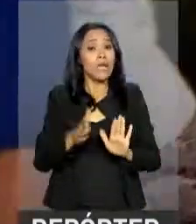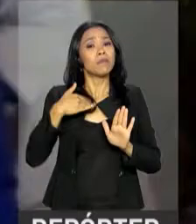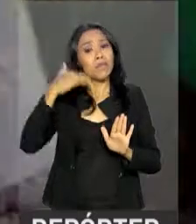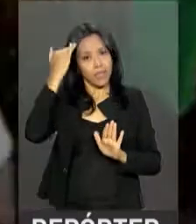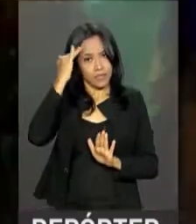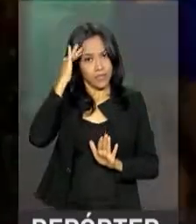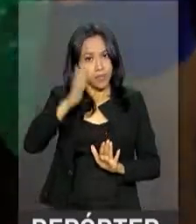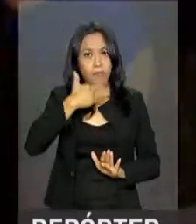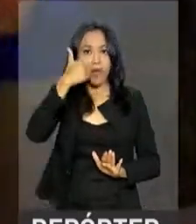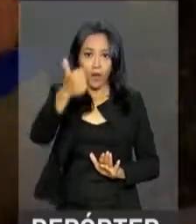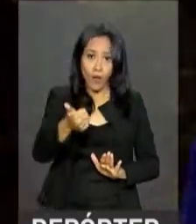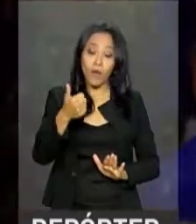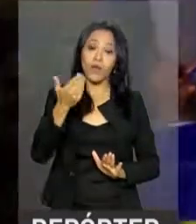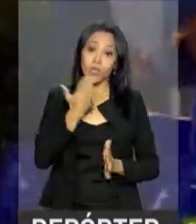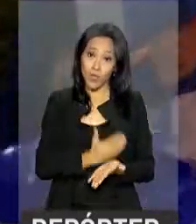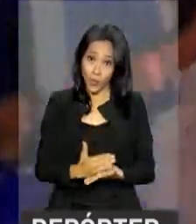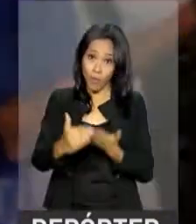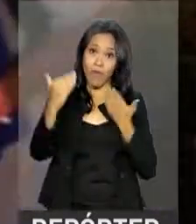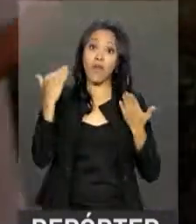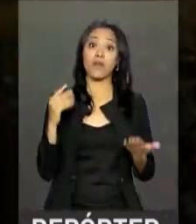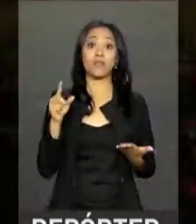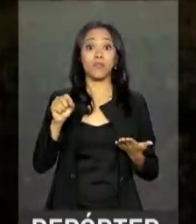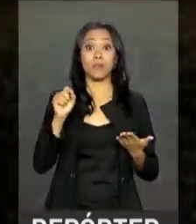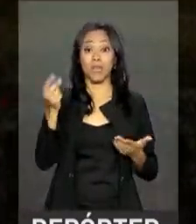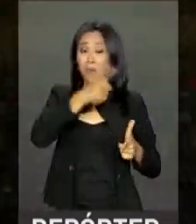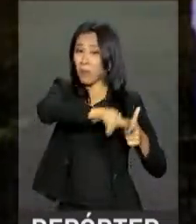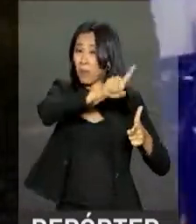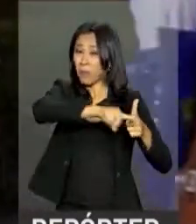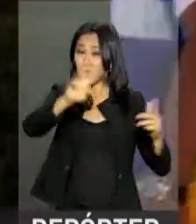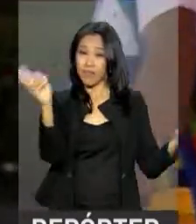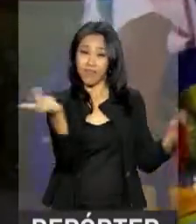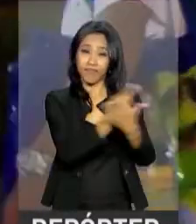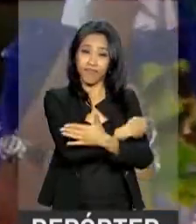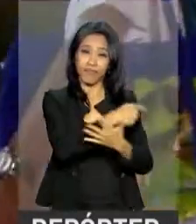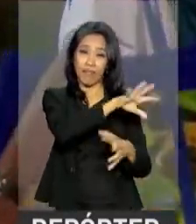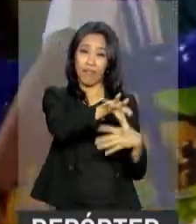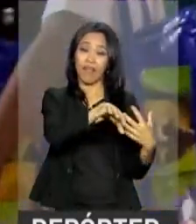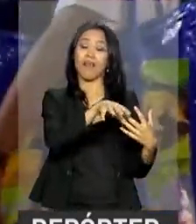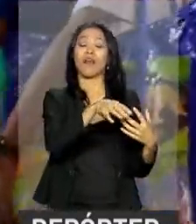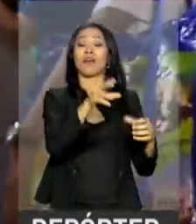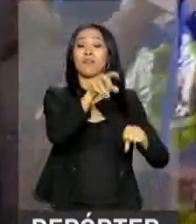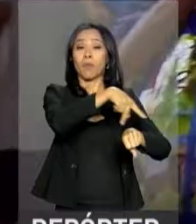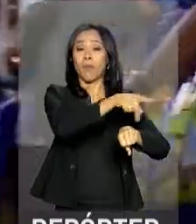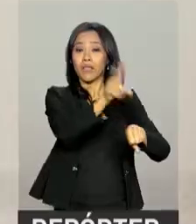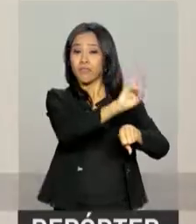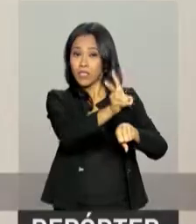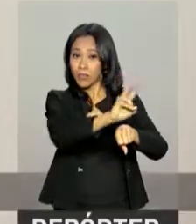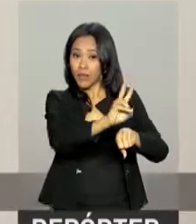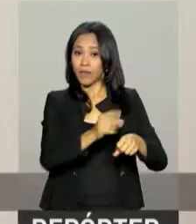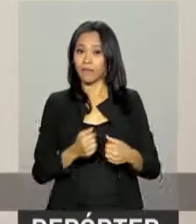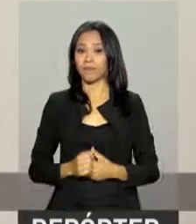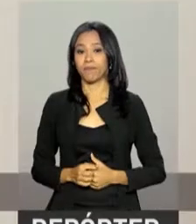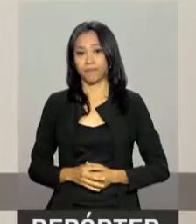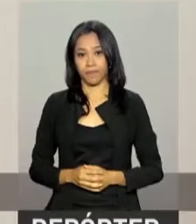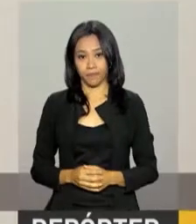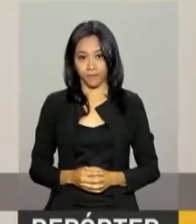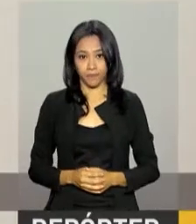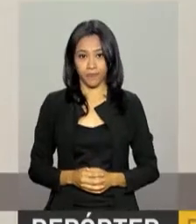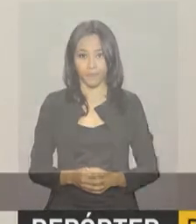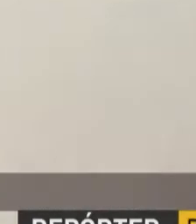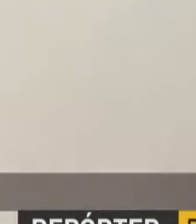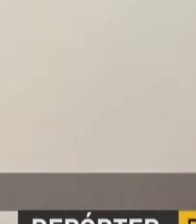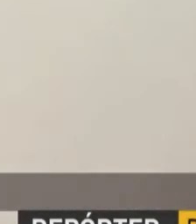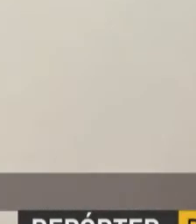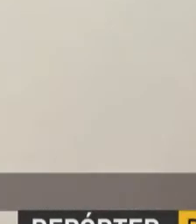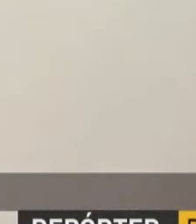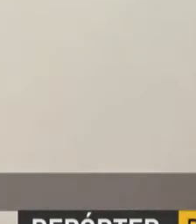melhor essa história que começa com uma grande crise na venezuela vamos voltar um pouco no tempo se viram na administração noturno